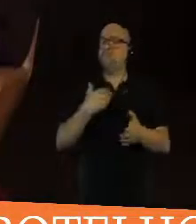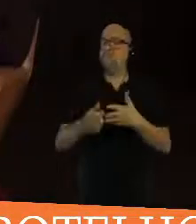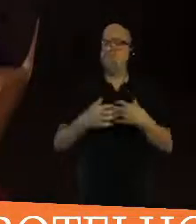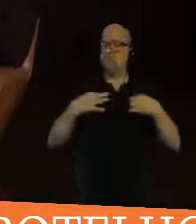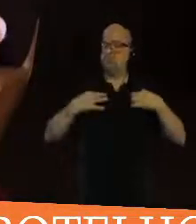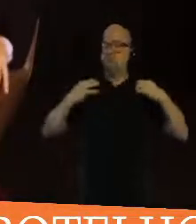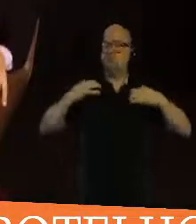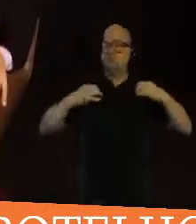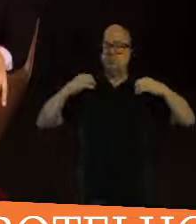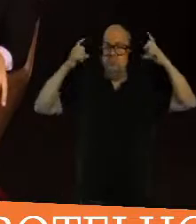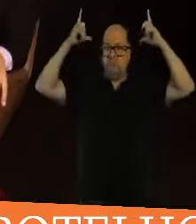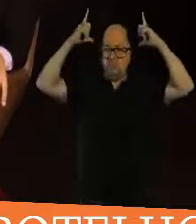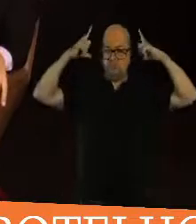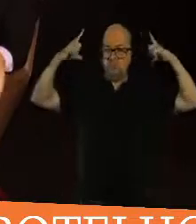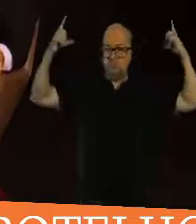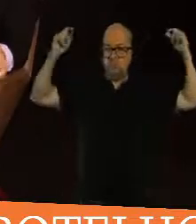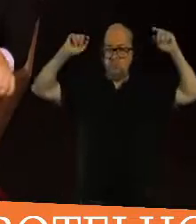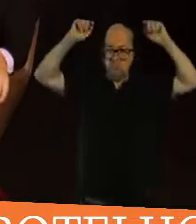Nordeste. Chapéu.